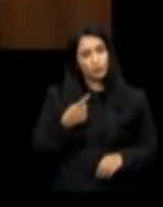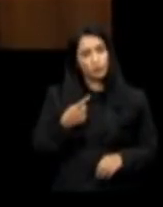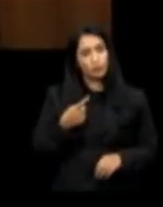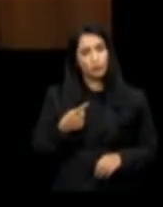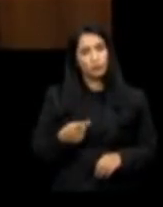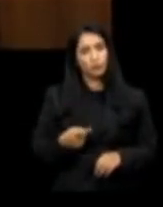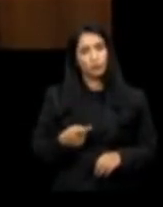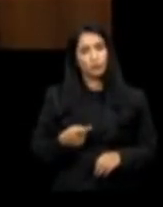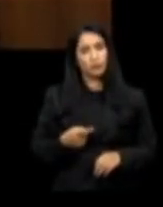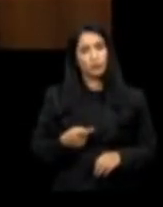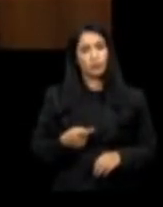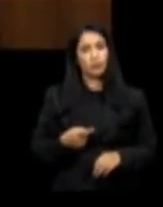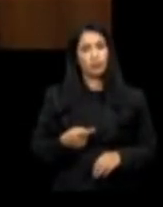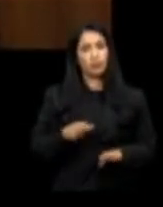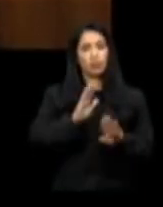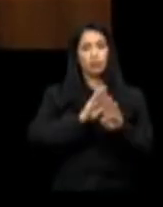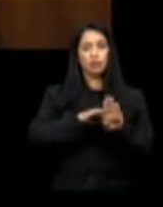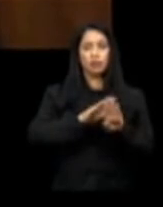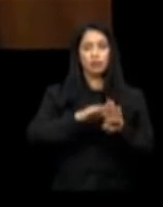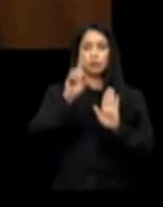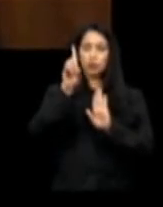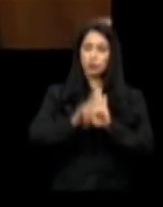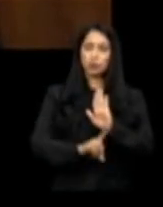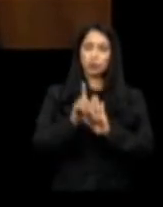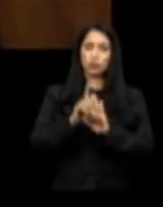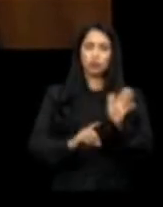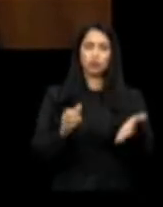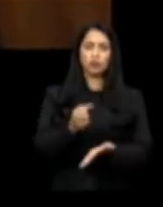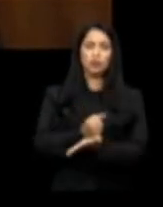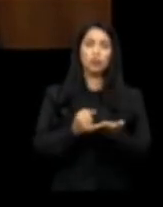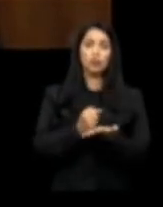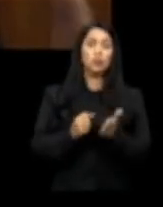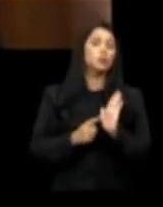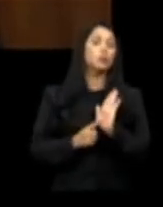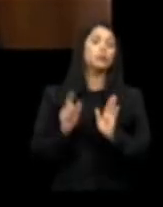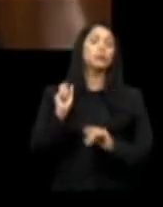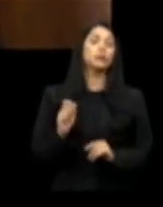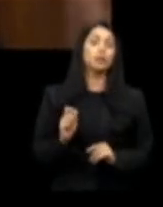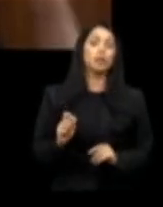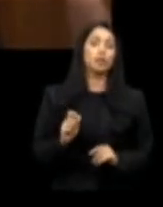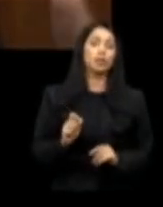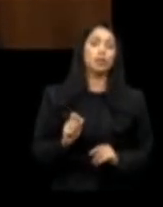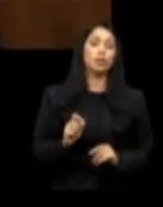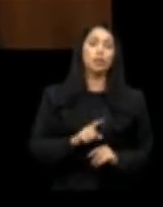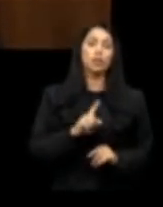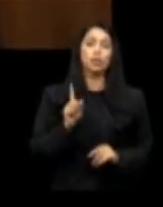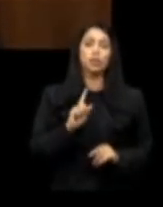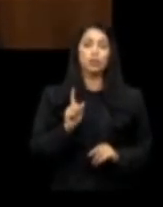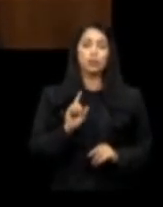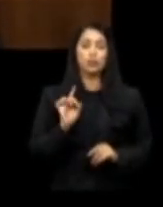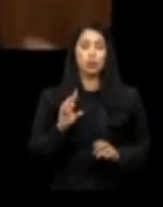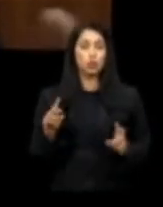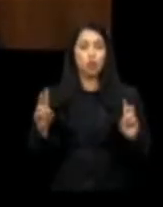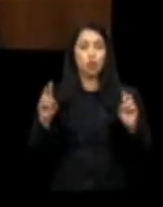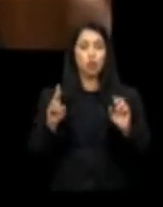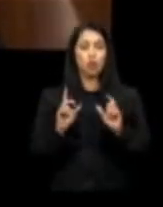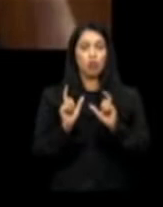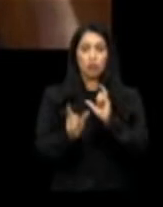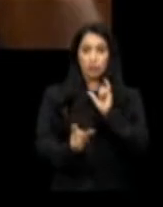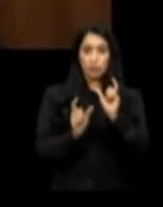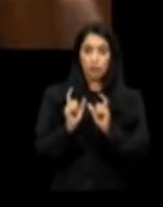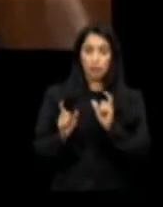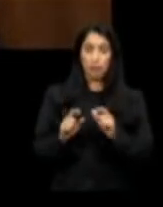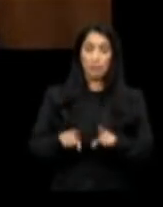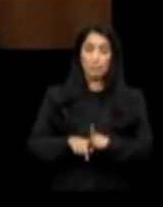da autonomia do direito fundamental à proteção de dados pessoais há de se dizer, não se faz tributária de mero encantamento teórico, mas antes